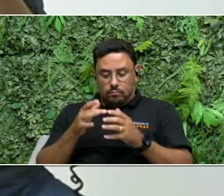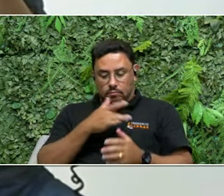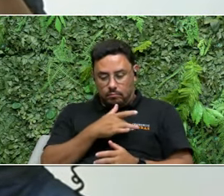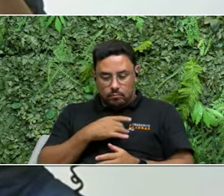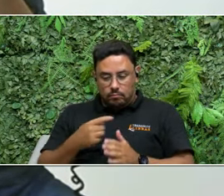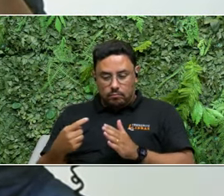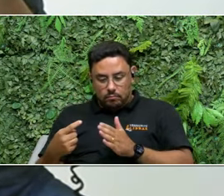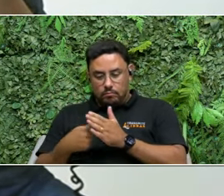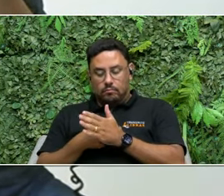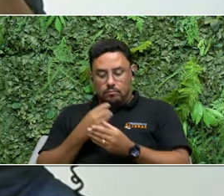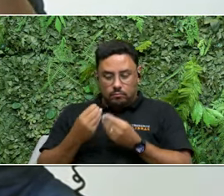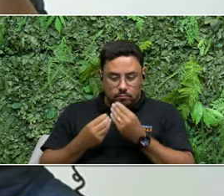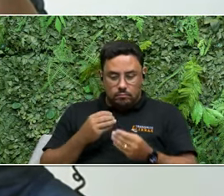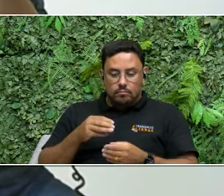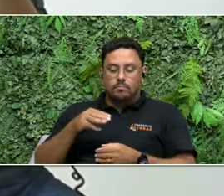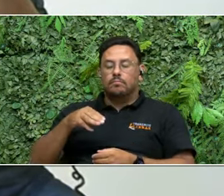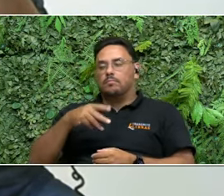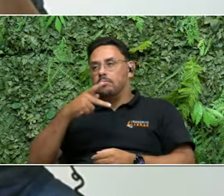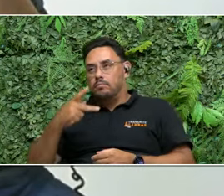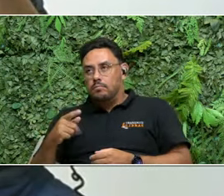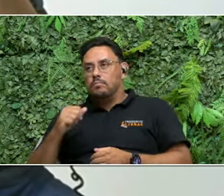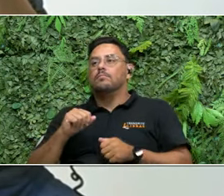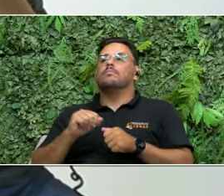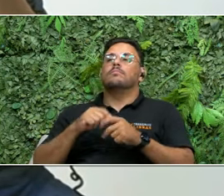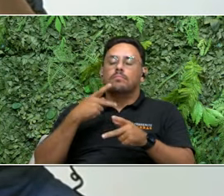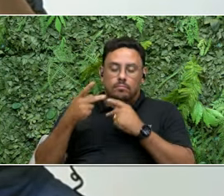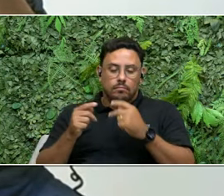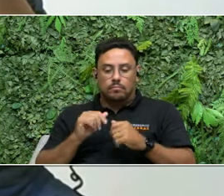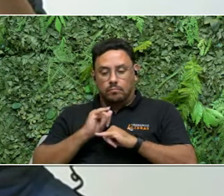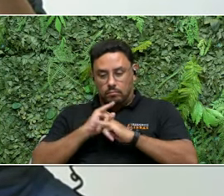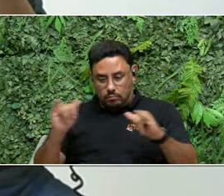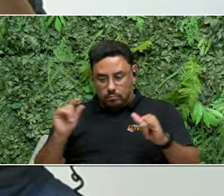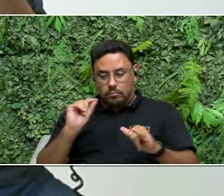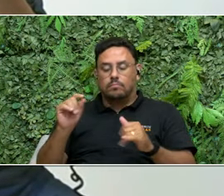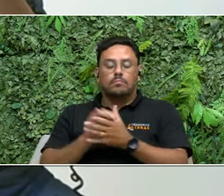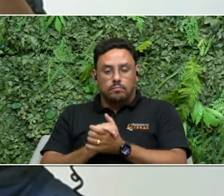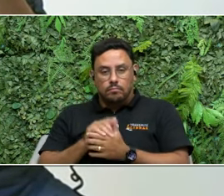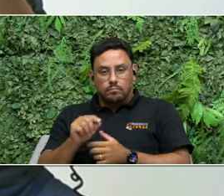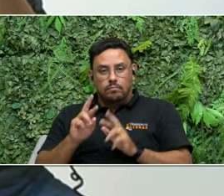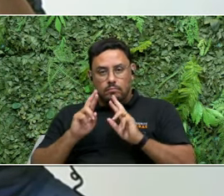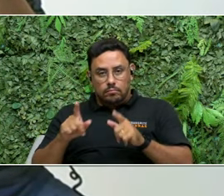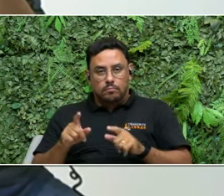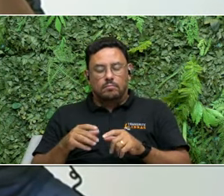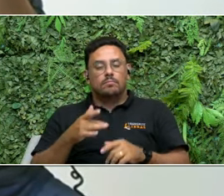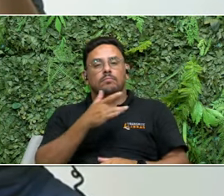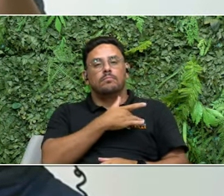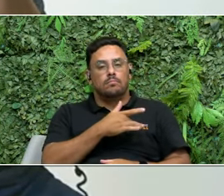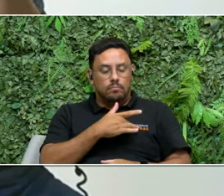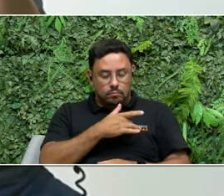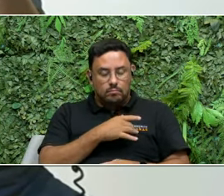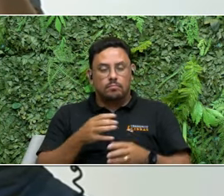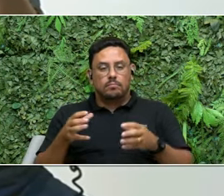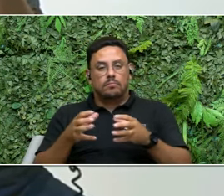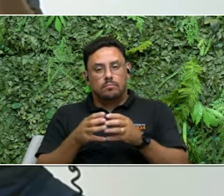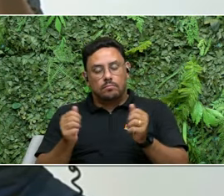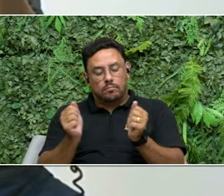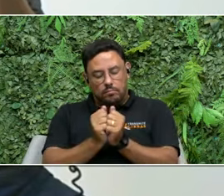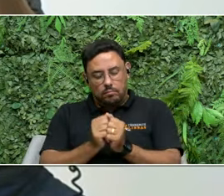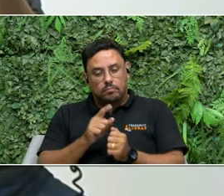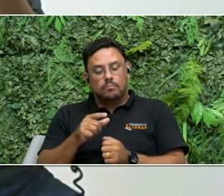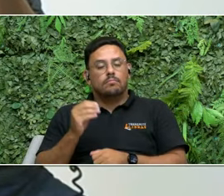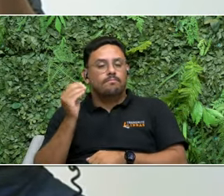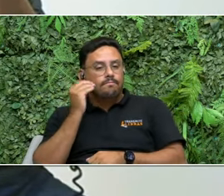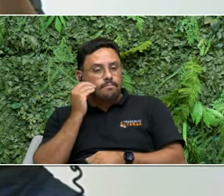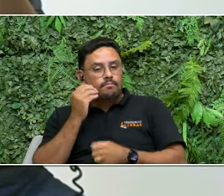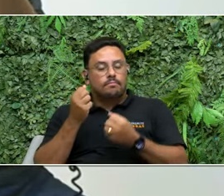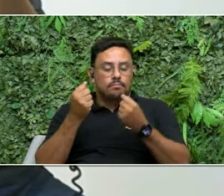até perguntado a respeito do Mateus Pereira enfim mas ele fez questão de ar a a a diferença do Cruzeiro hoje esse lado coletivo ele até tentou